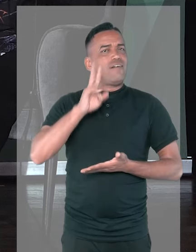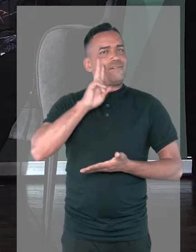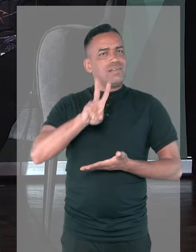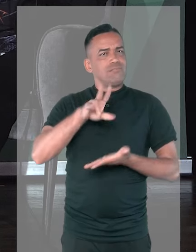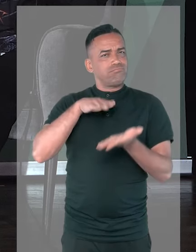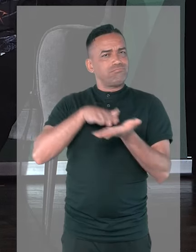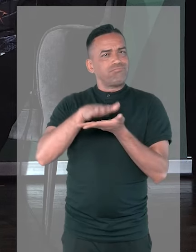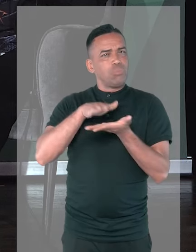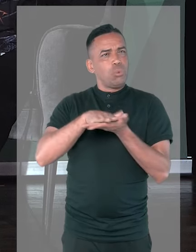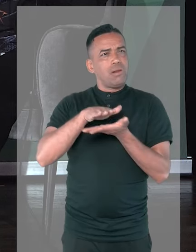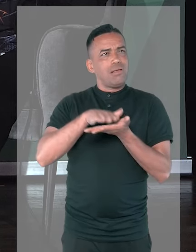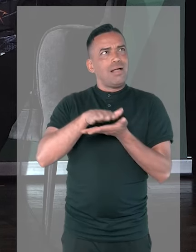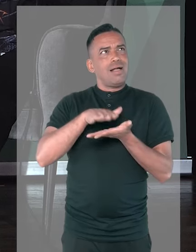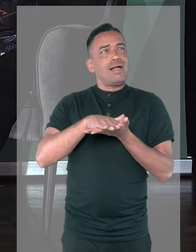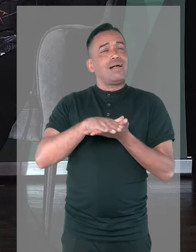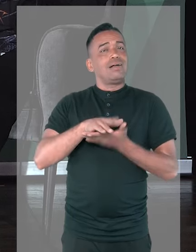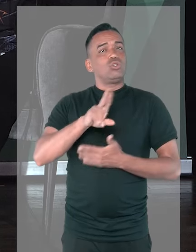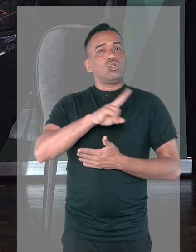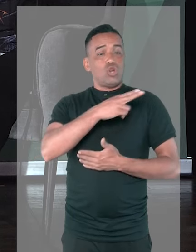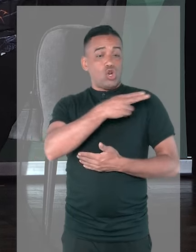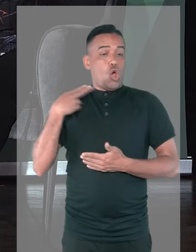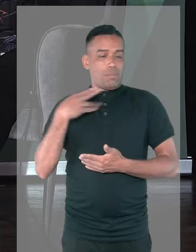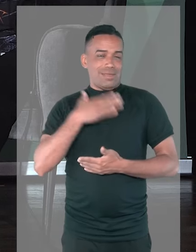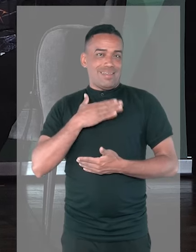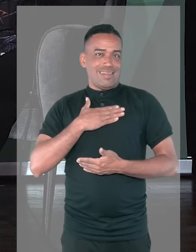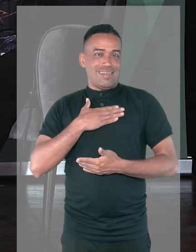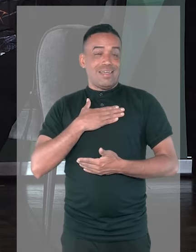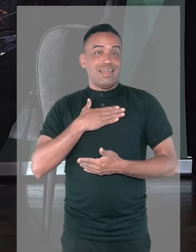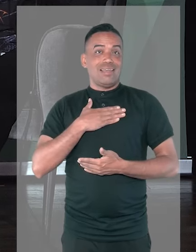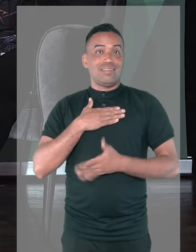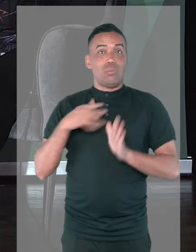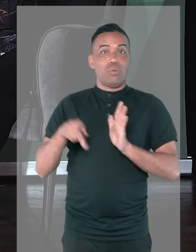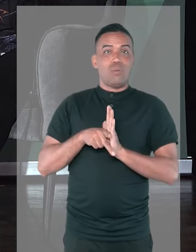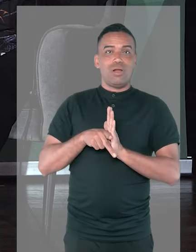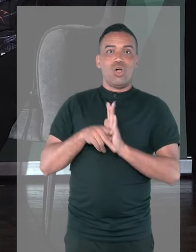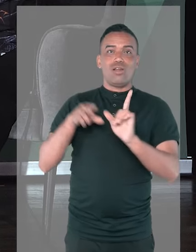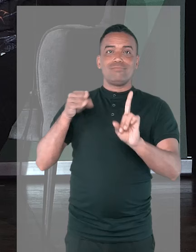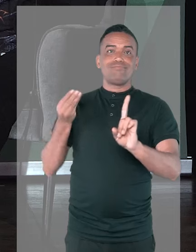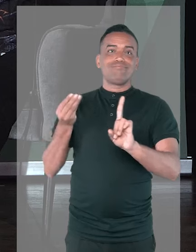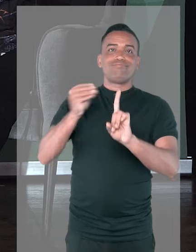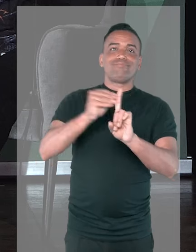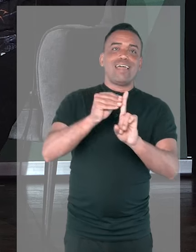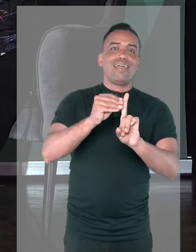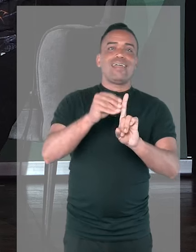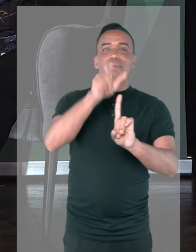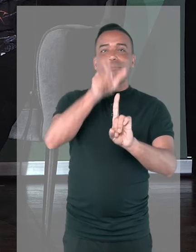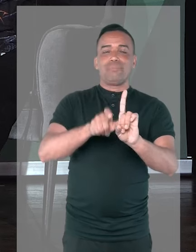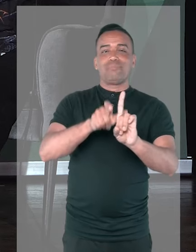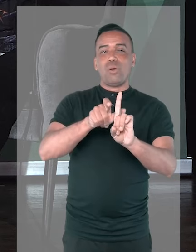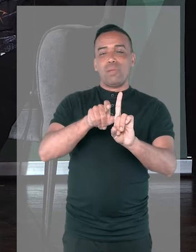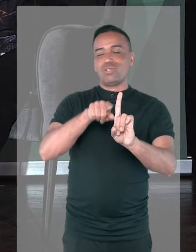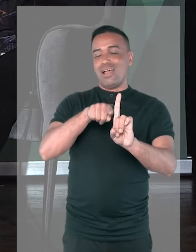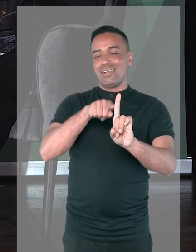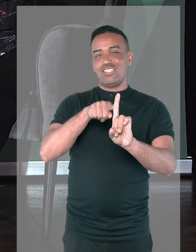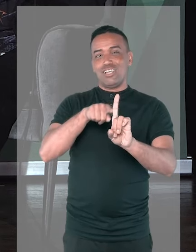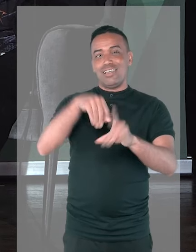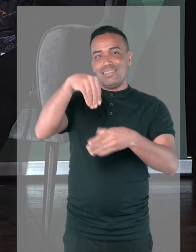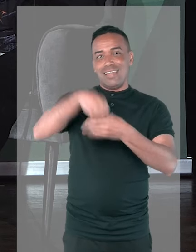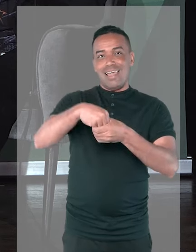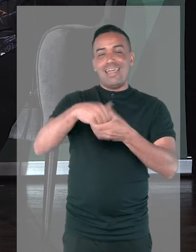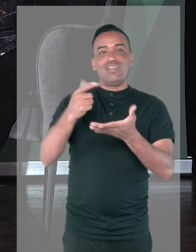publicado com o meu nome, mas agora só pertence a esse personagem que se chama Hugo Reiners, que no livro é